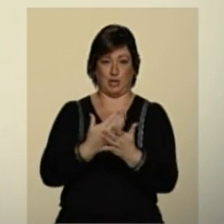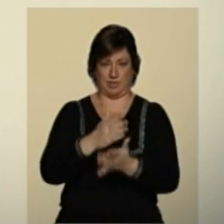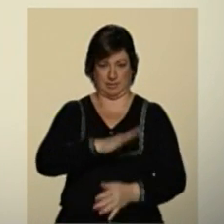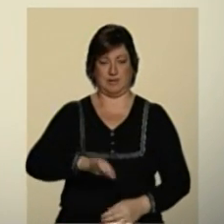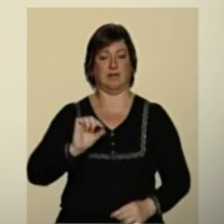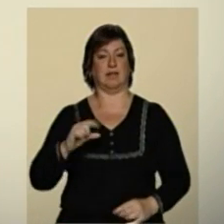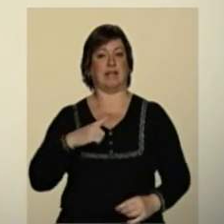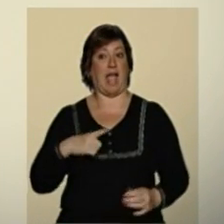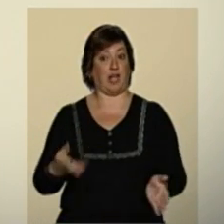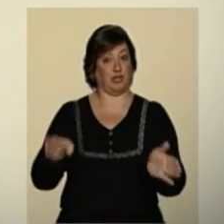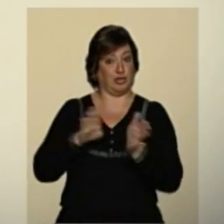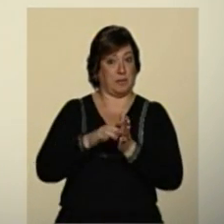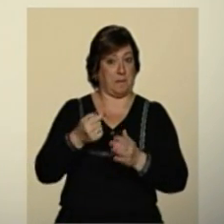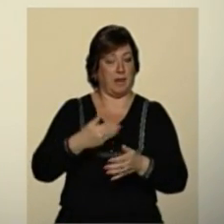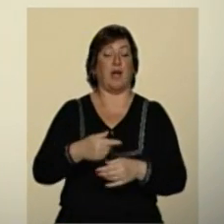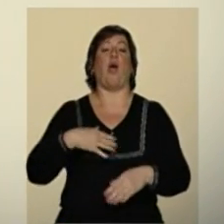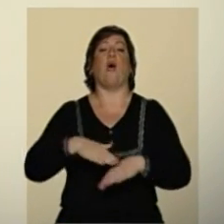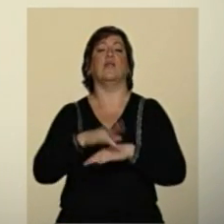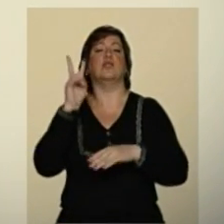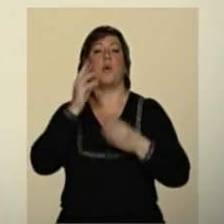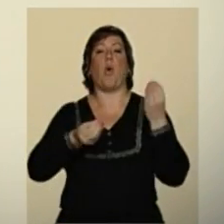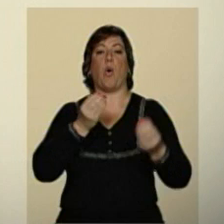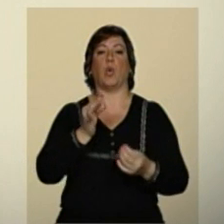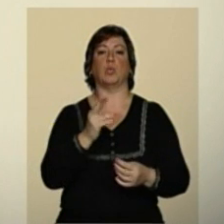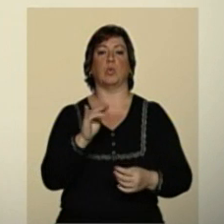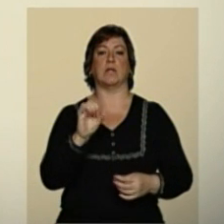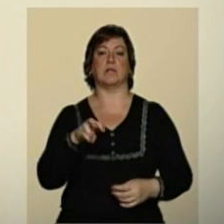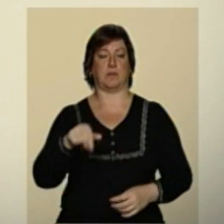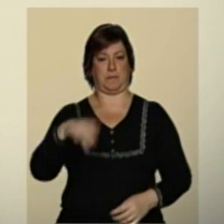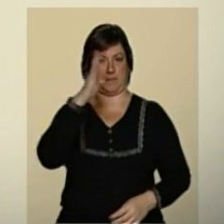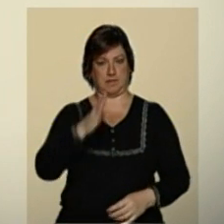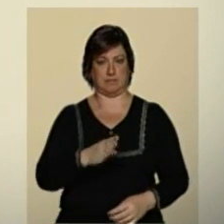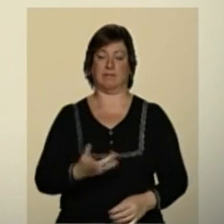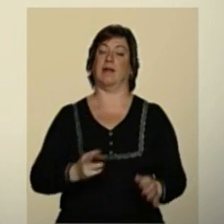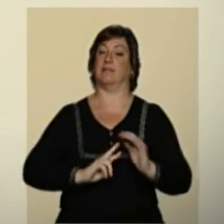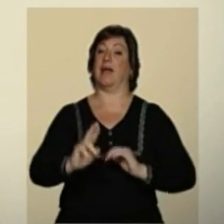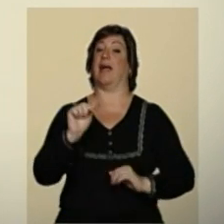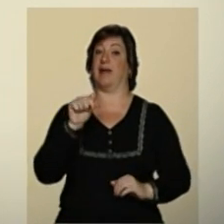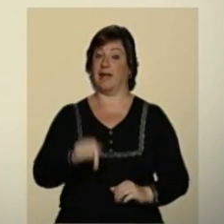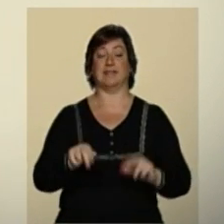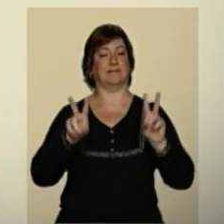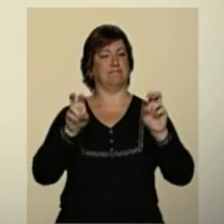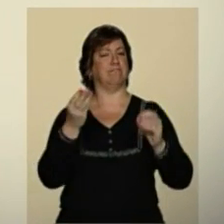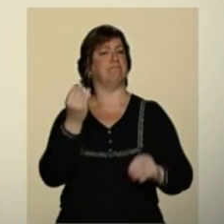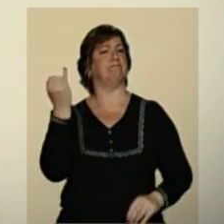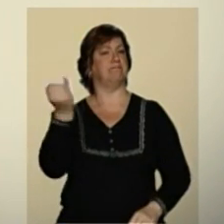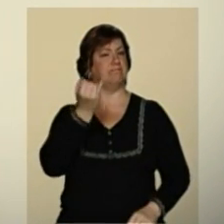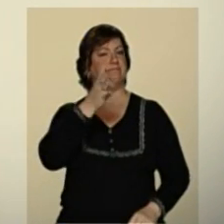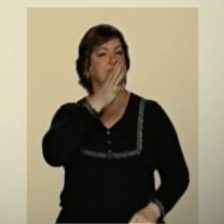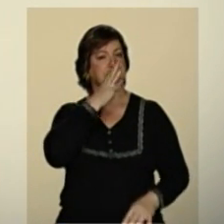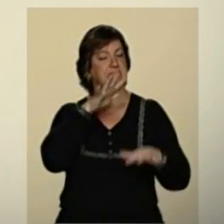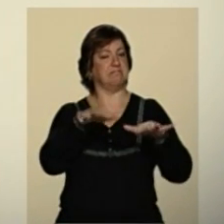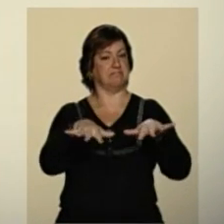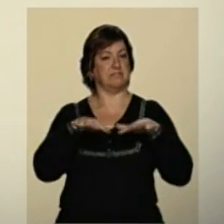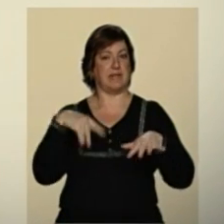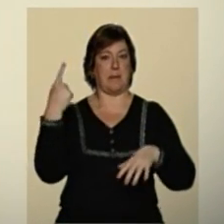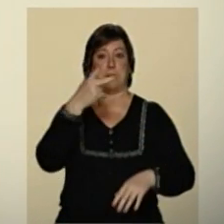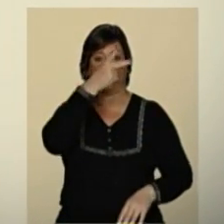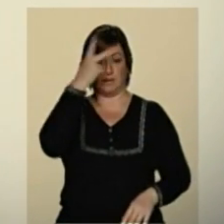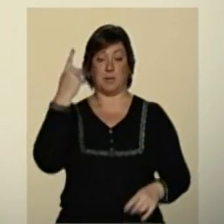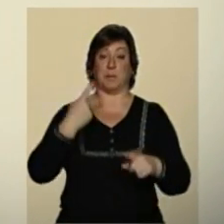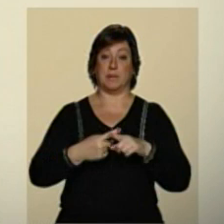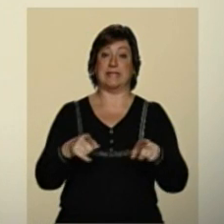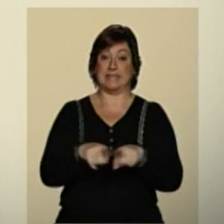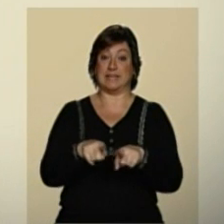conversar com a senhora sobre o turismo do Brasil ah Umo pessoas e também